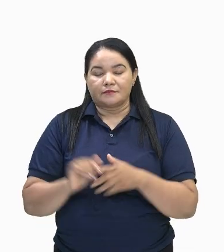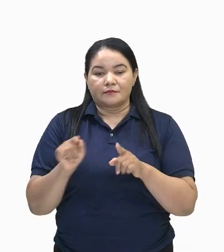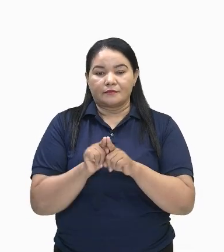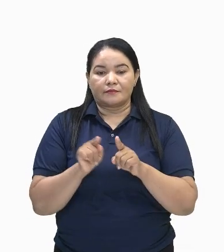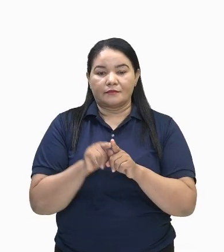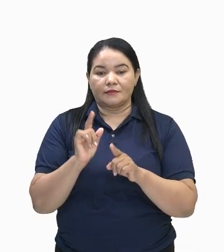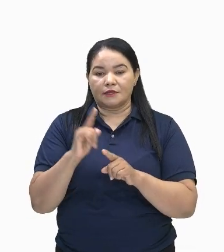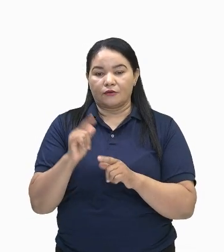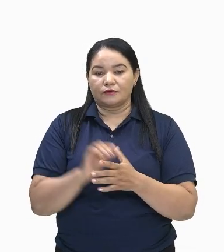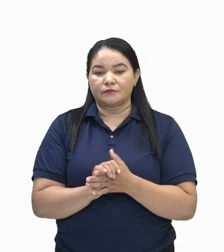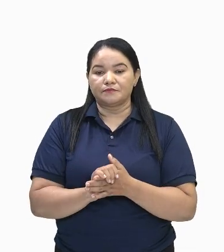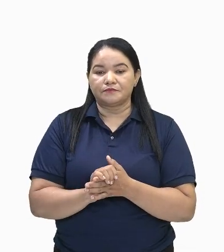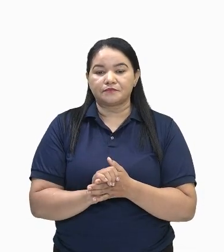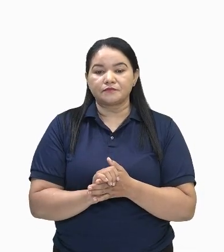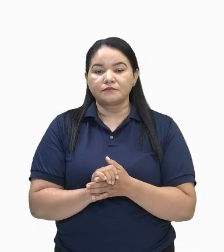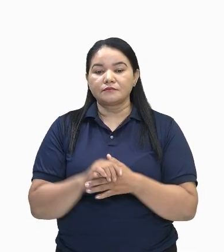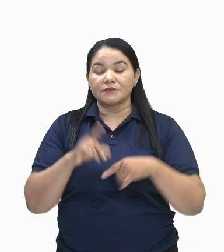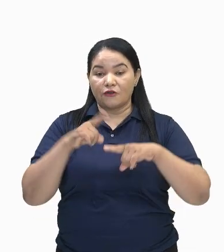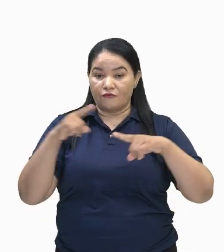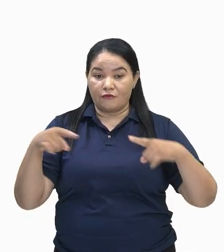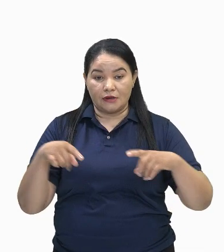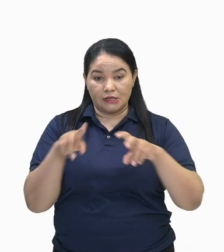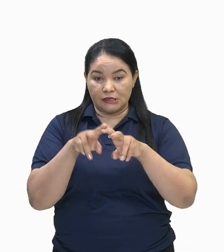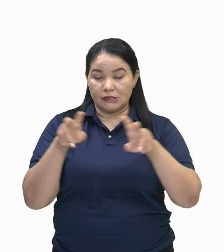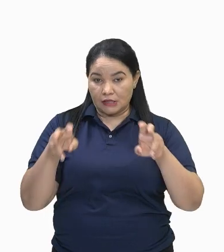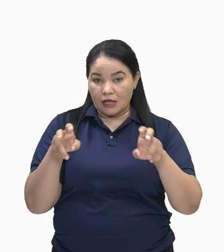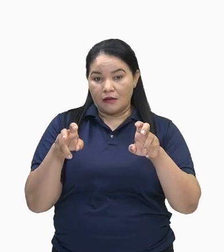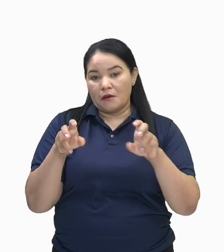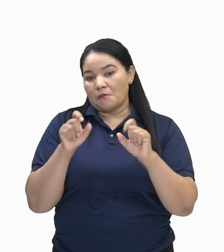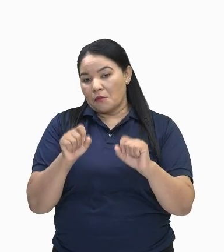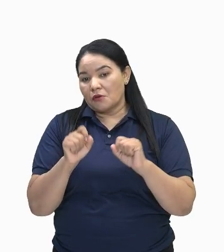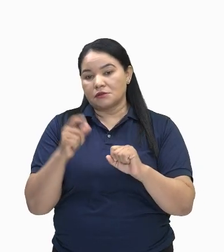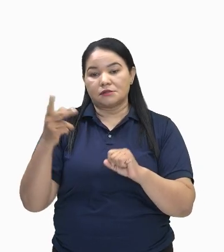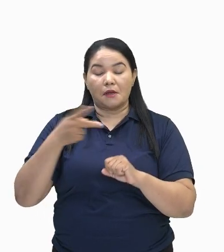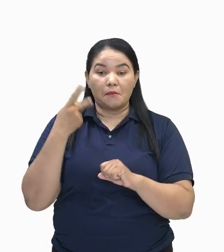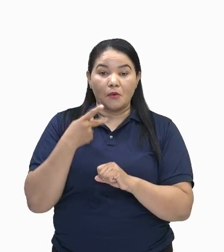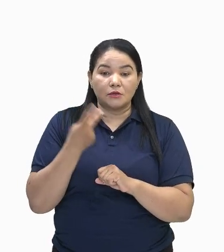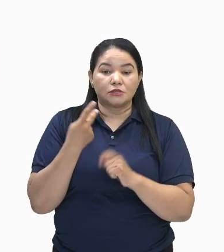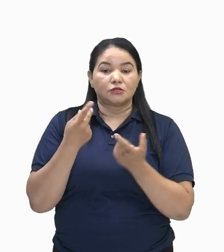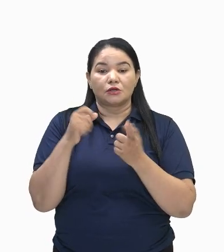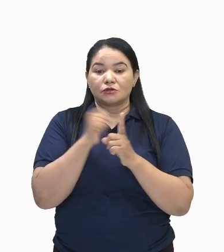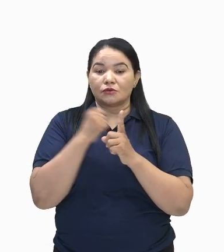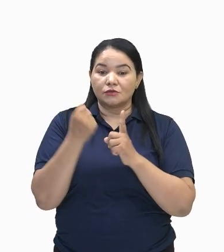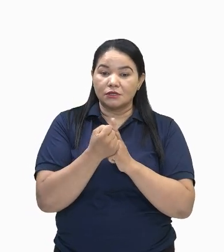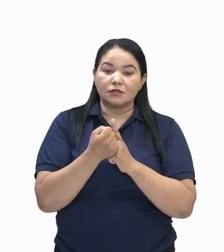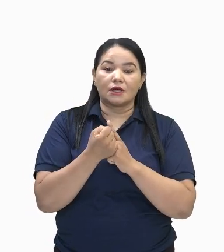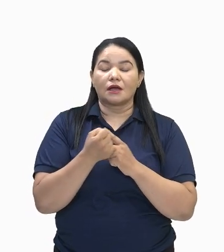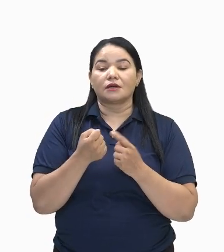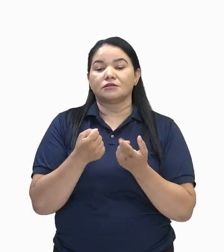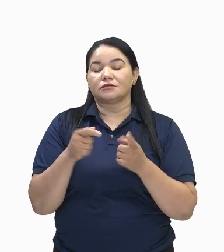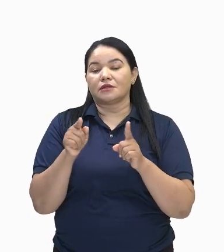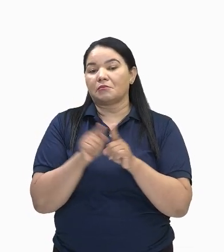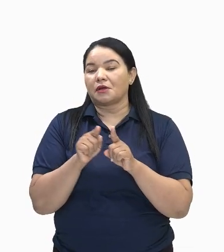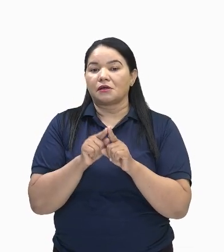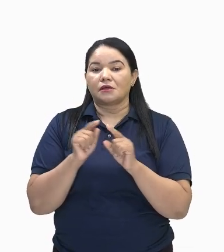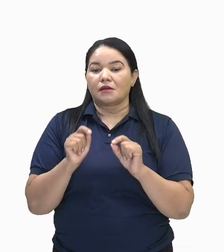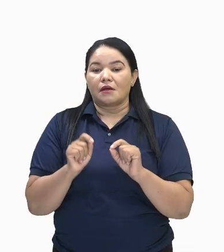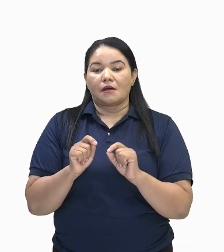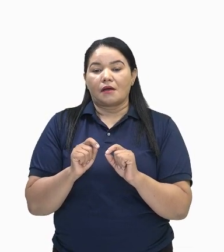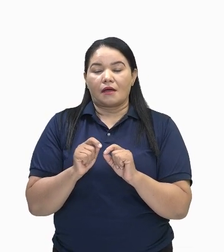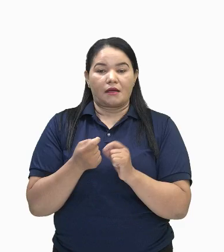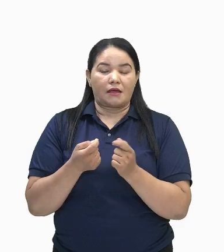Temática variada, pode ser política e sociedade, né? Que são as